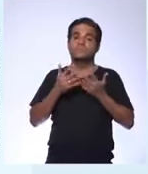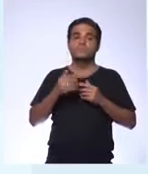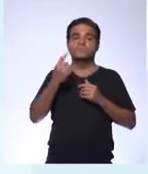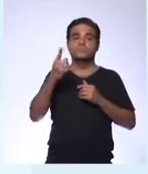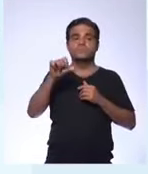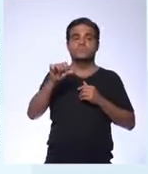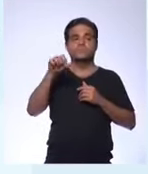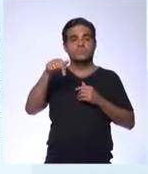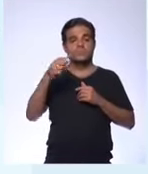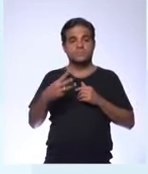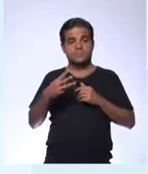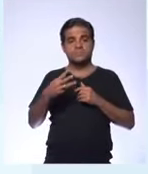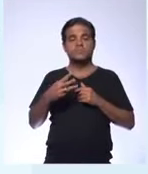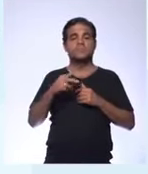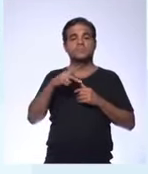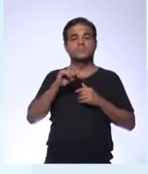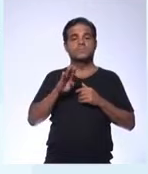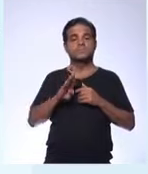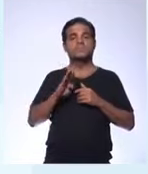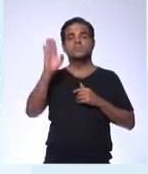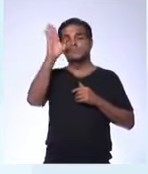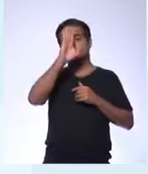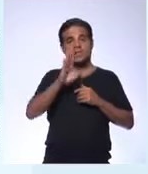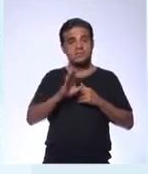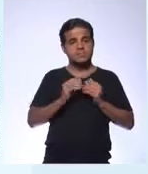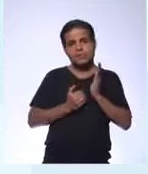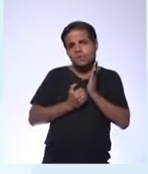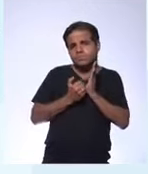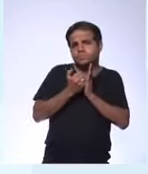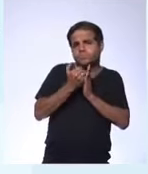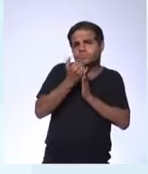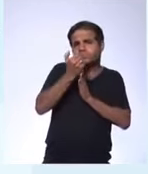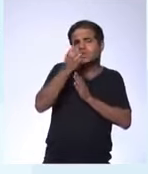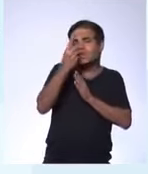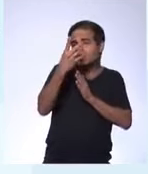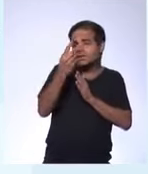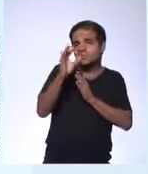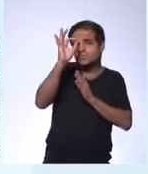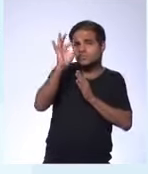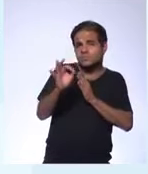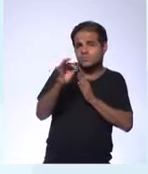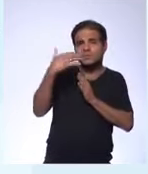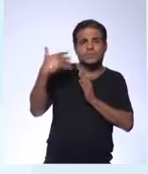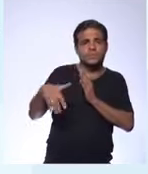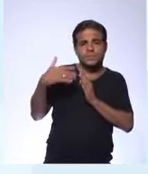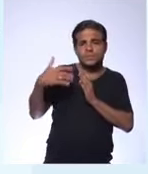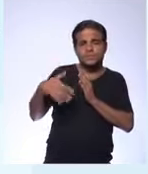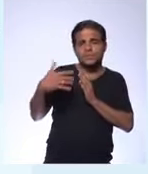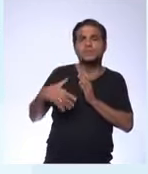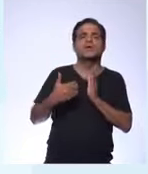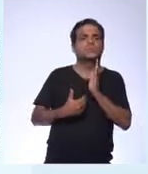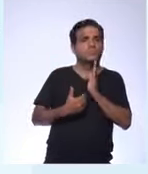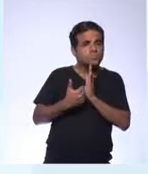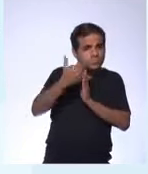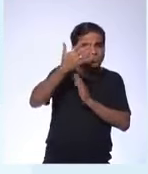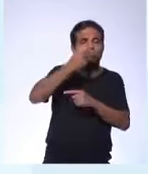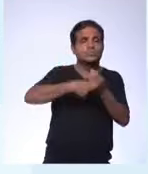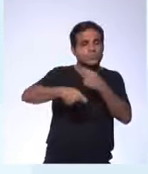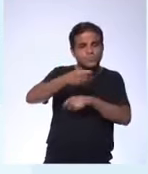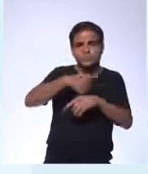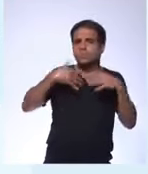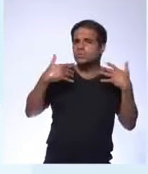1973 o PIB do Brasil aumentou aí 14%. 14%. É um crescimento